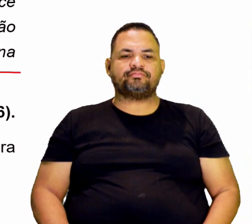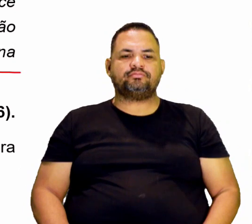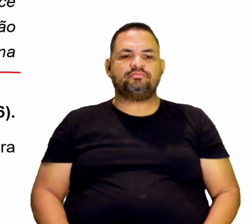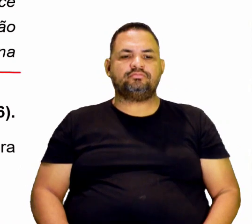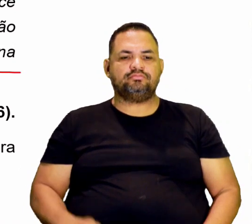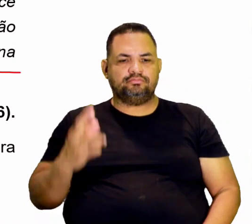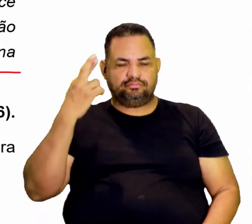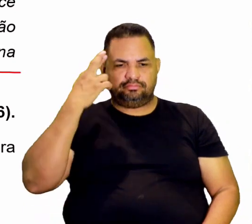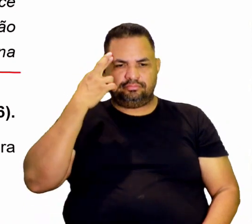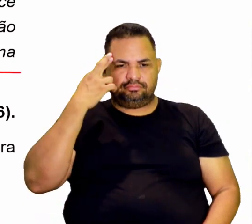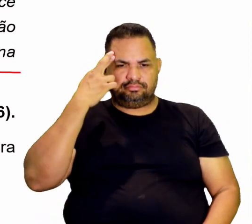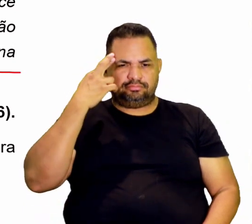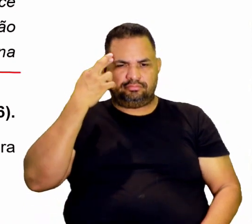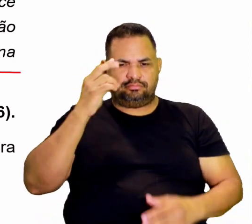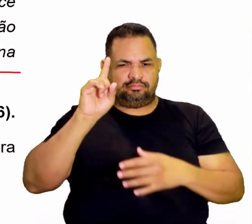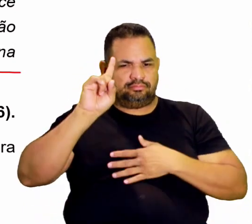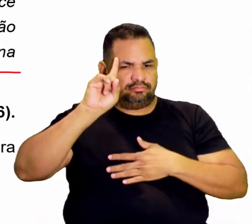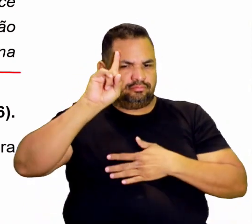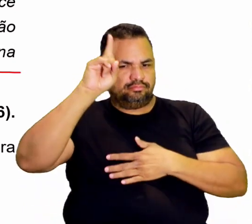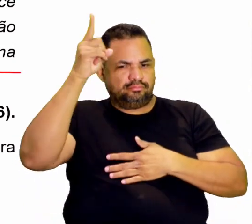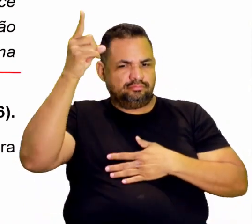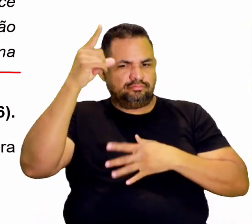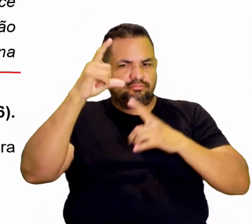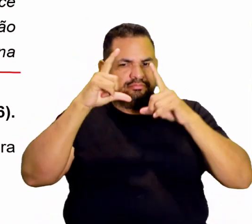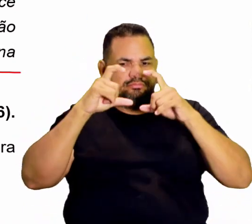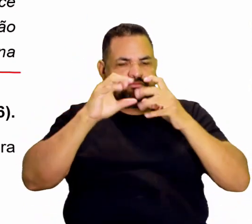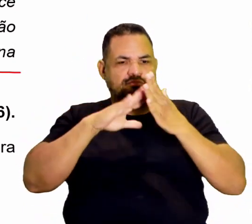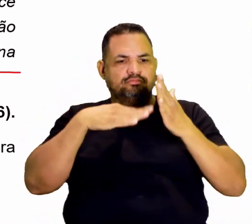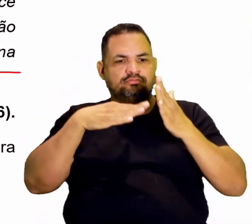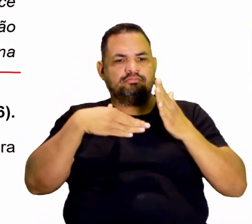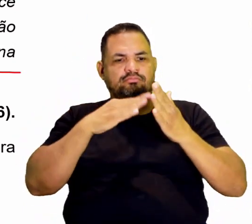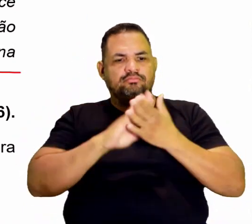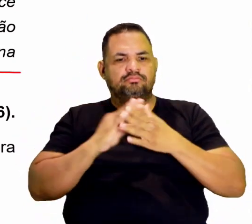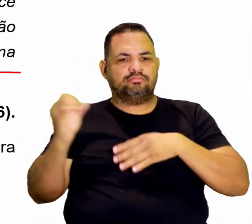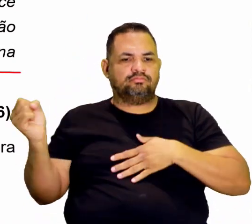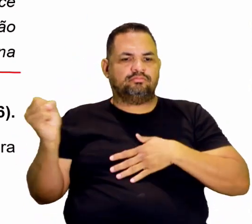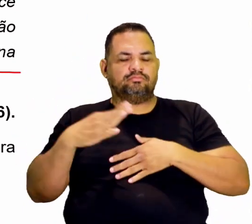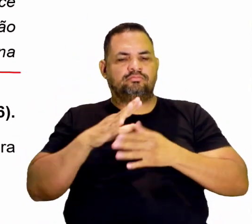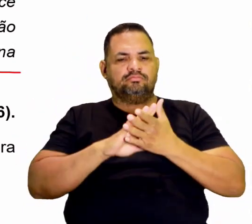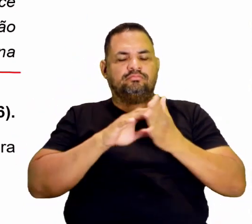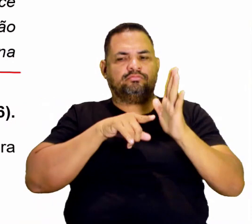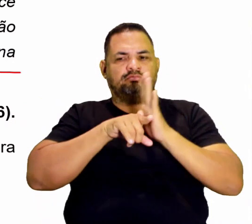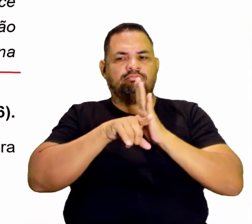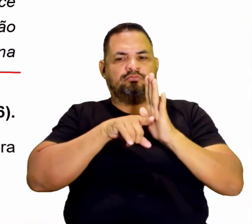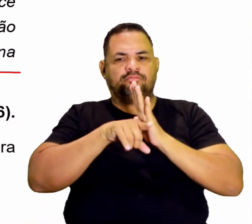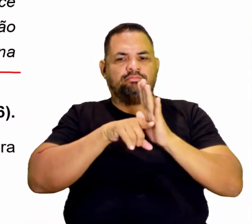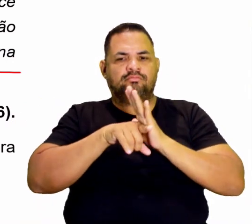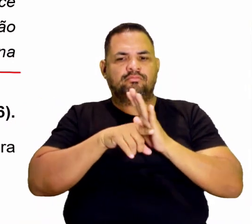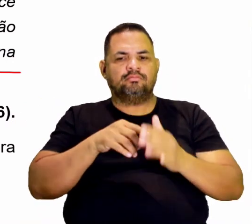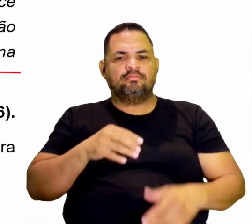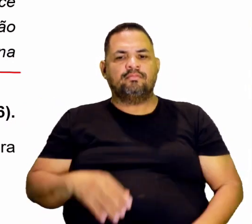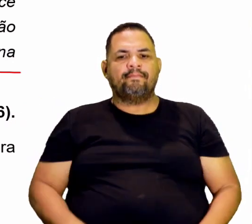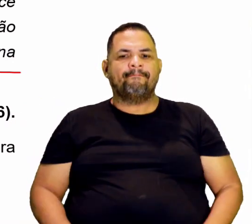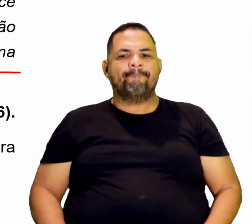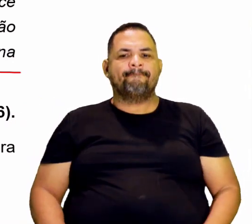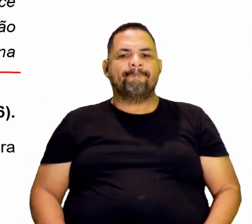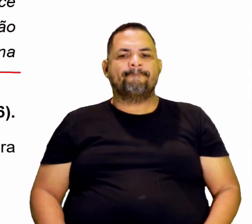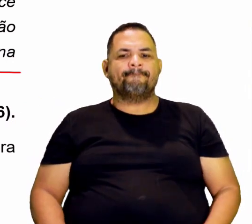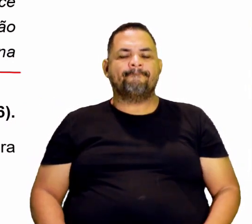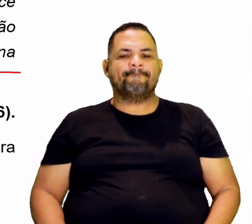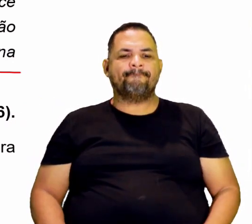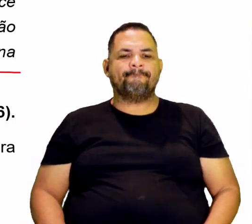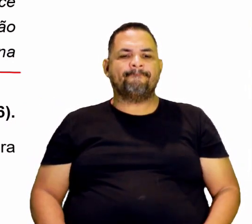Refletindo sobre a relação entre a invenção da fotografia e a pintura moderna, analise as